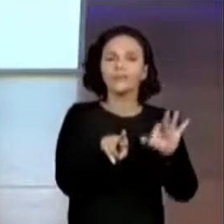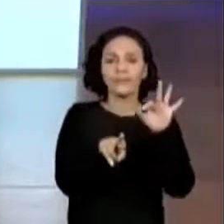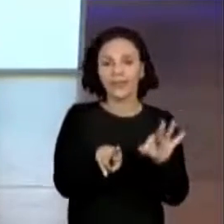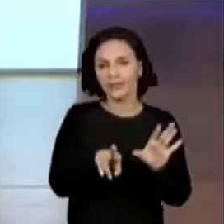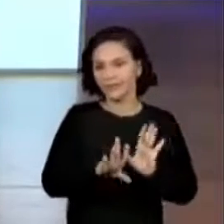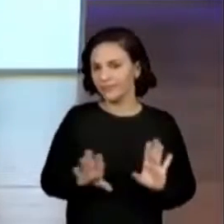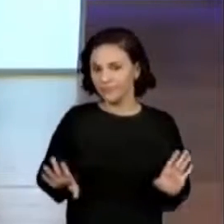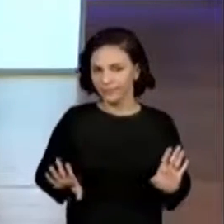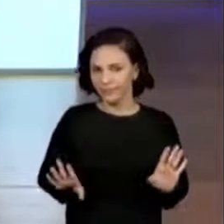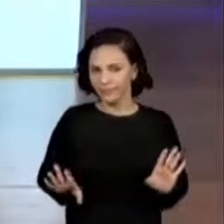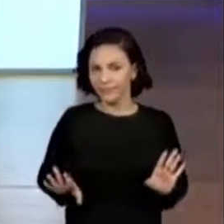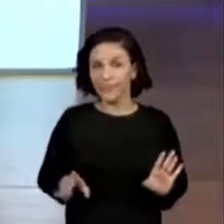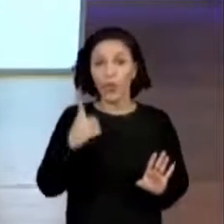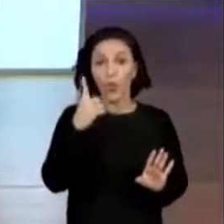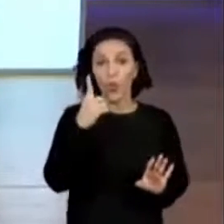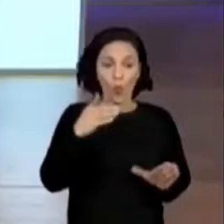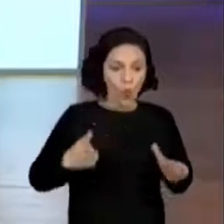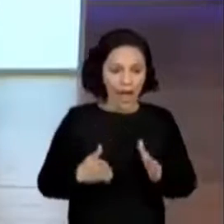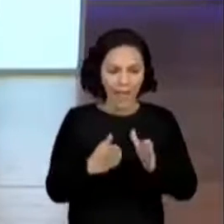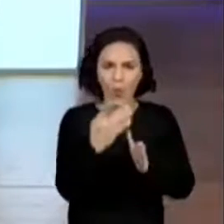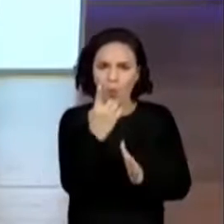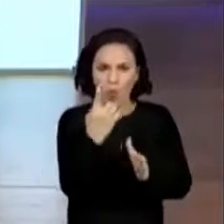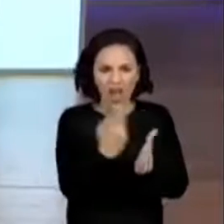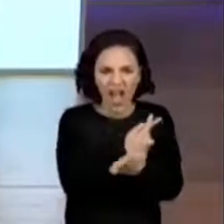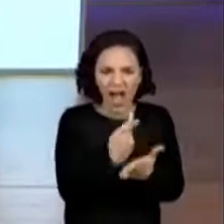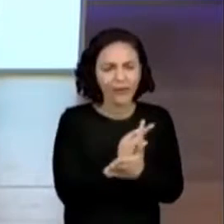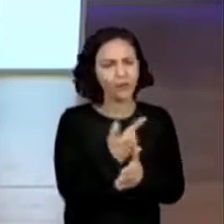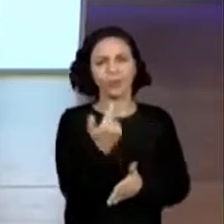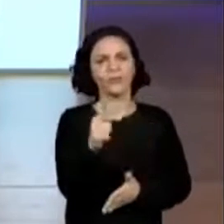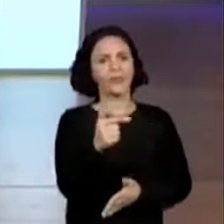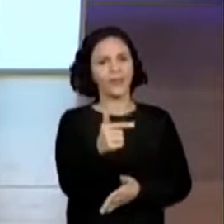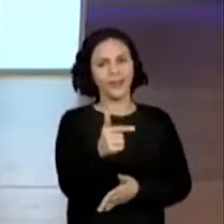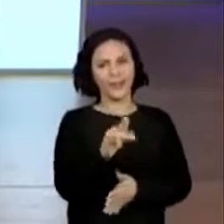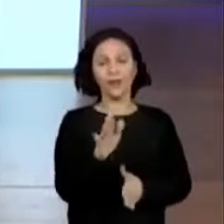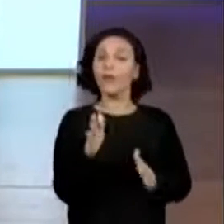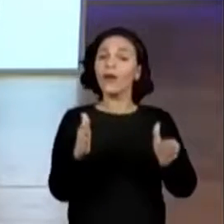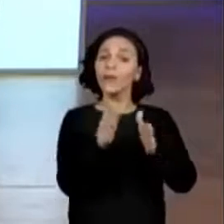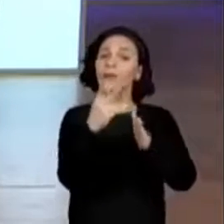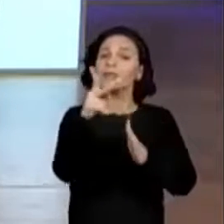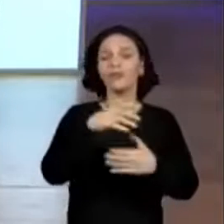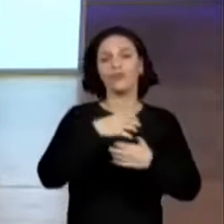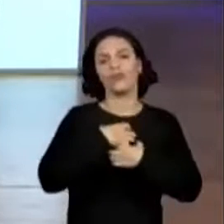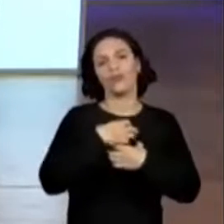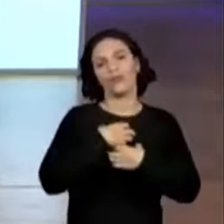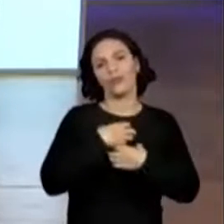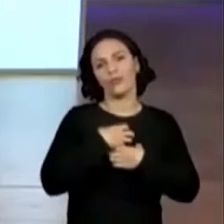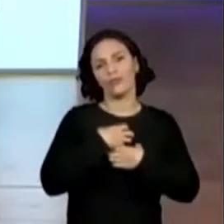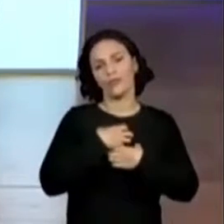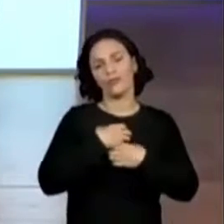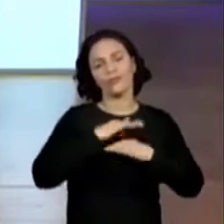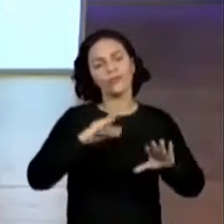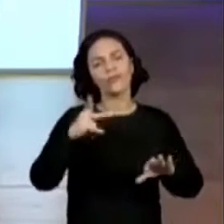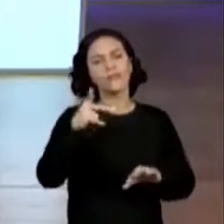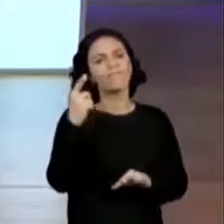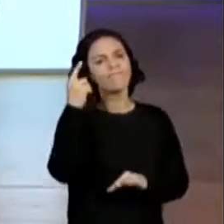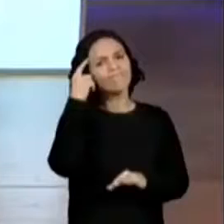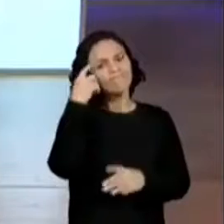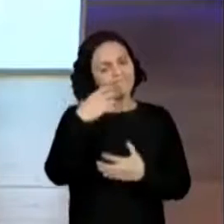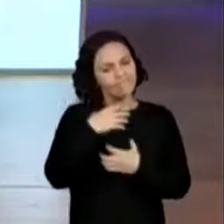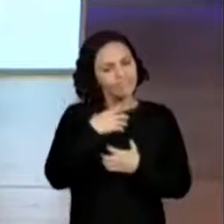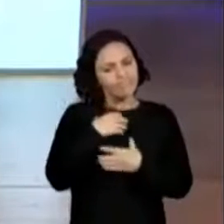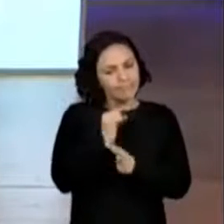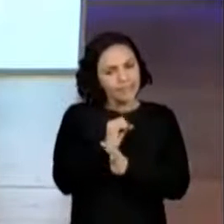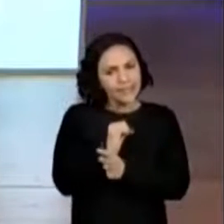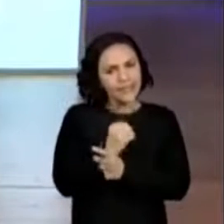resultado. Não existe um caminho errado, né? Então, o caminho é seu. Façam do jeito que vocês